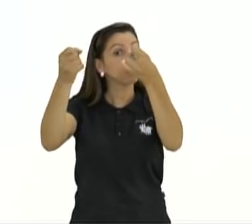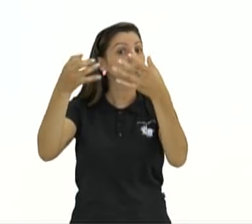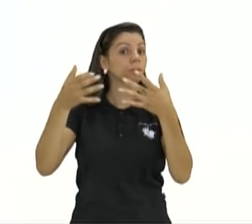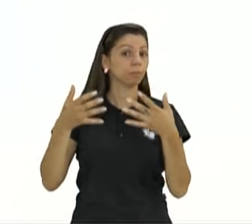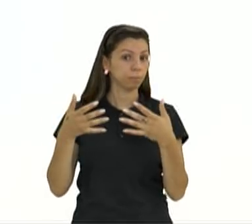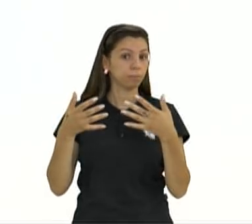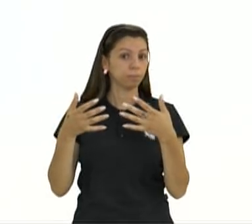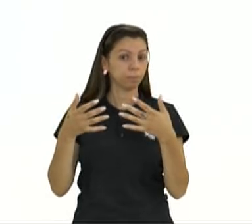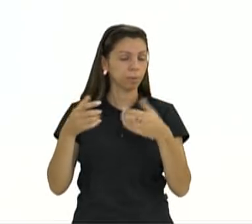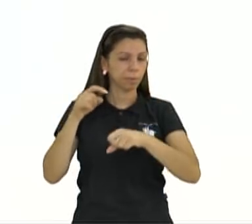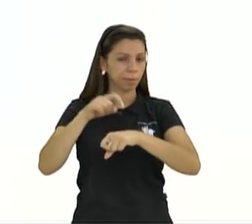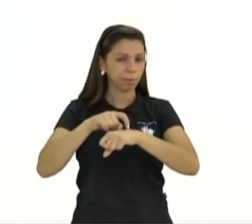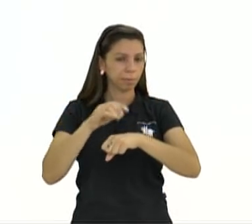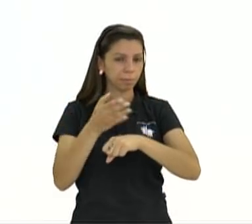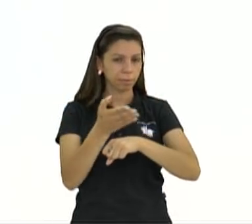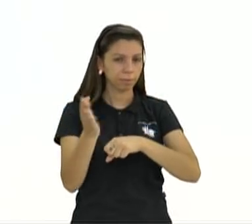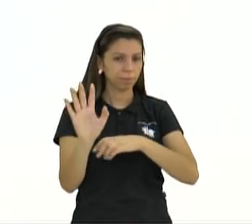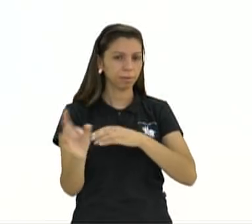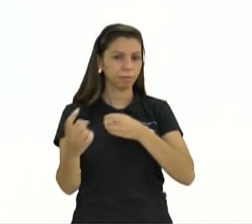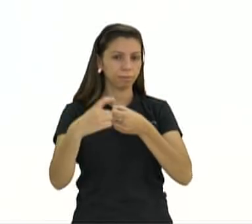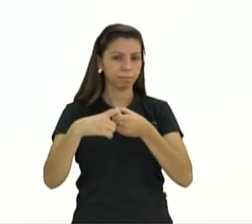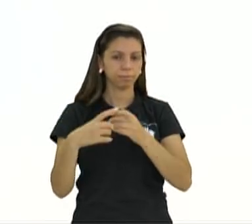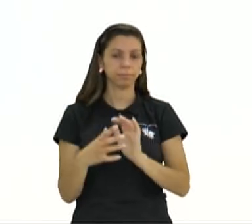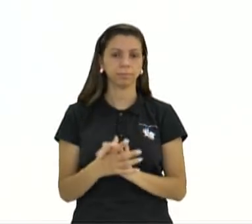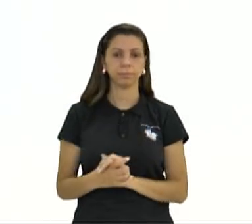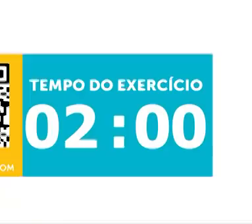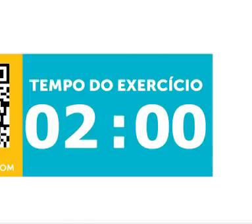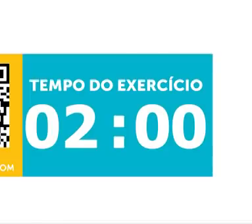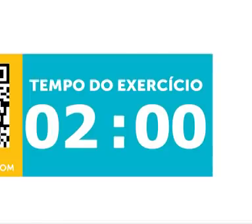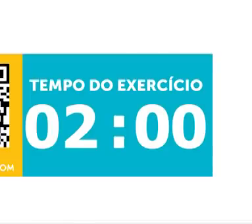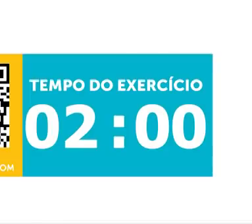Explique. Um tempinho para você e eu já volto.